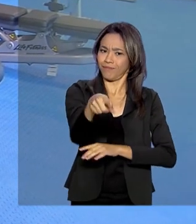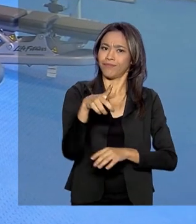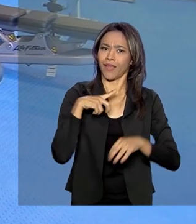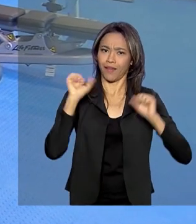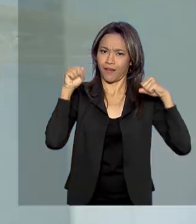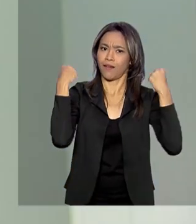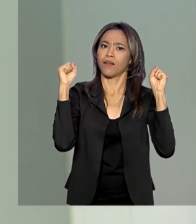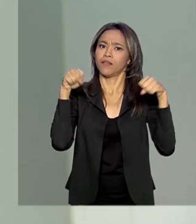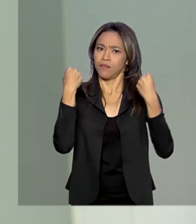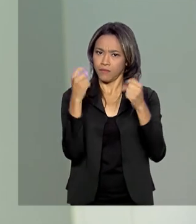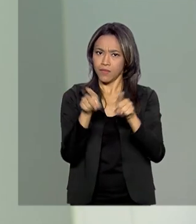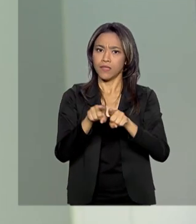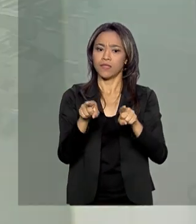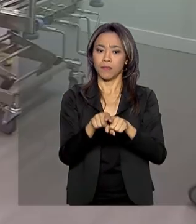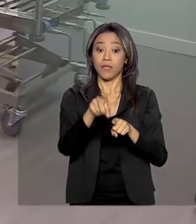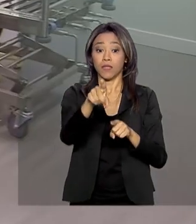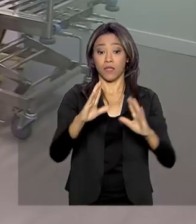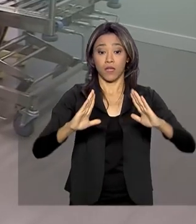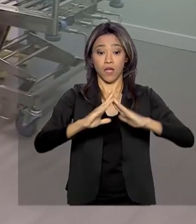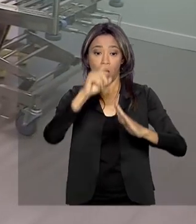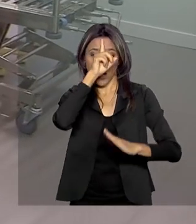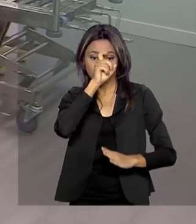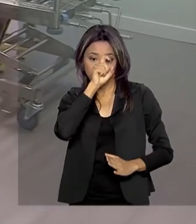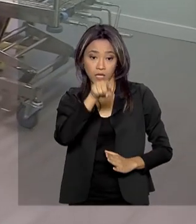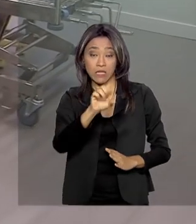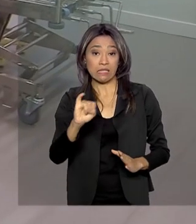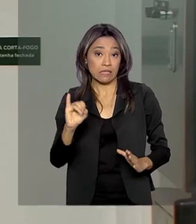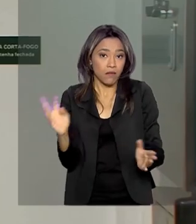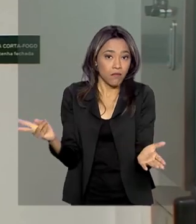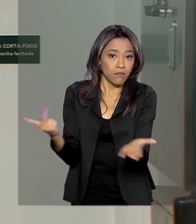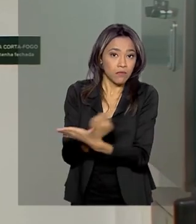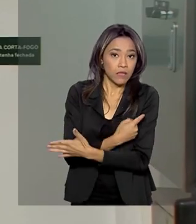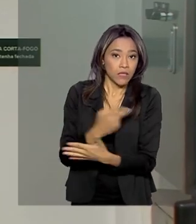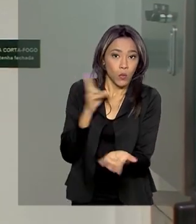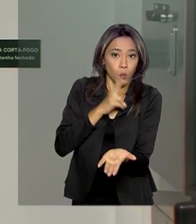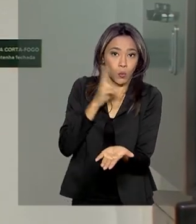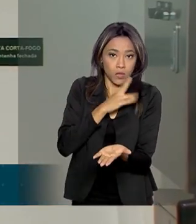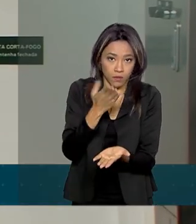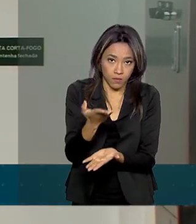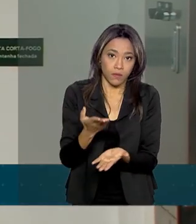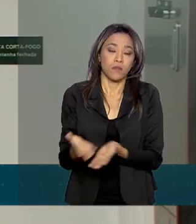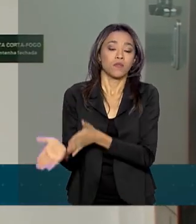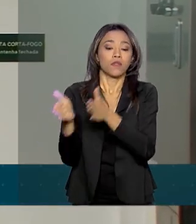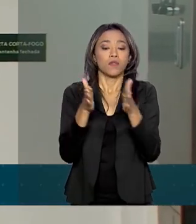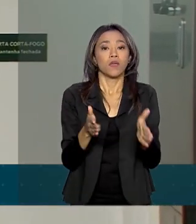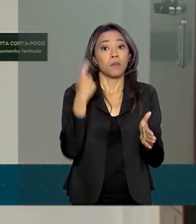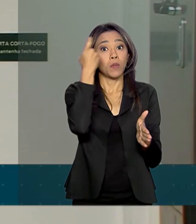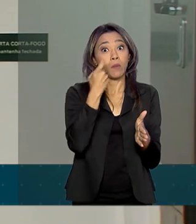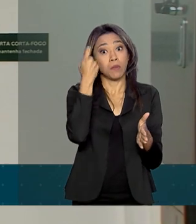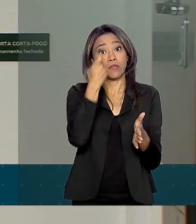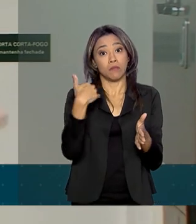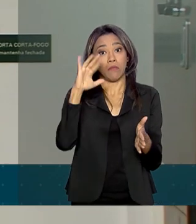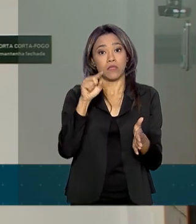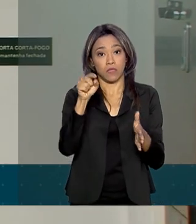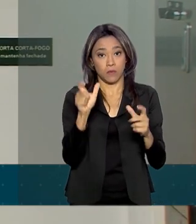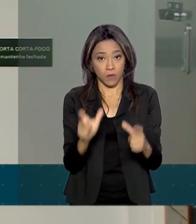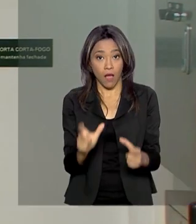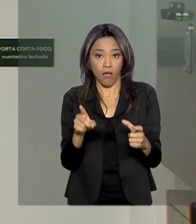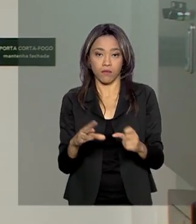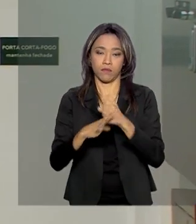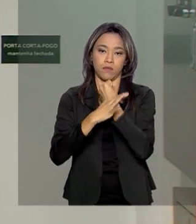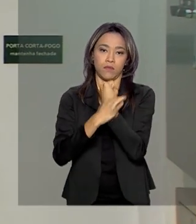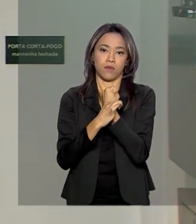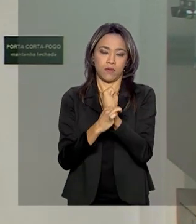academia e uma enfermaria para casos de emergência. Uma das maiores preocupações é com a segurança. Por isso, entre as